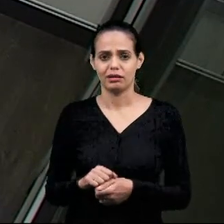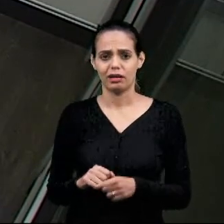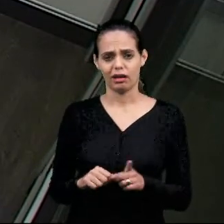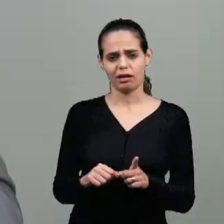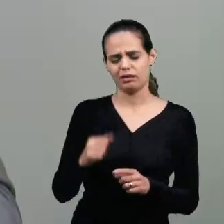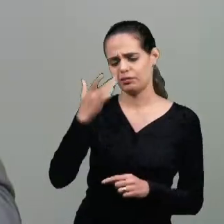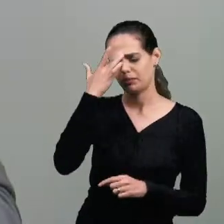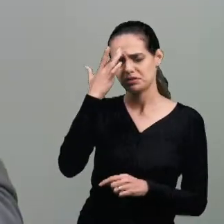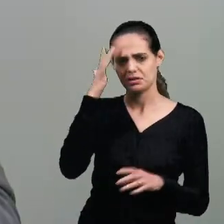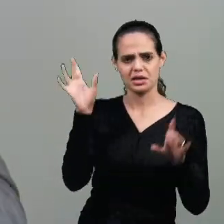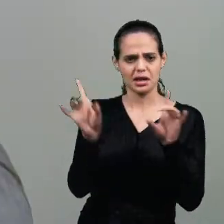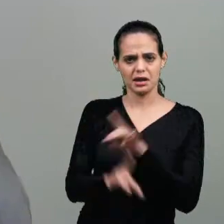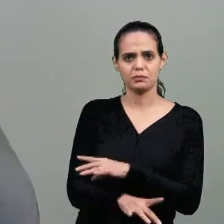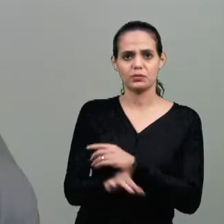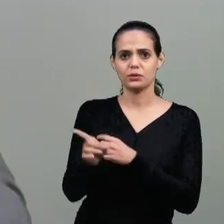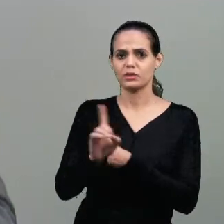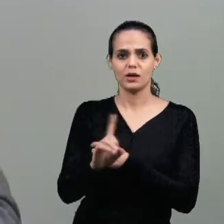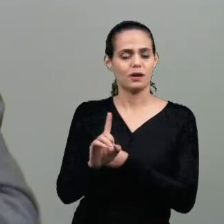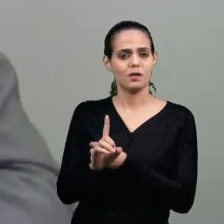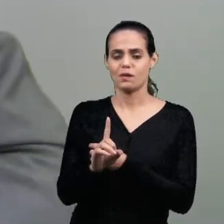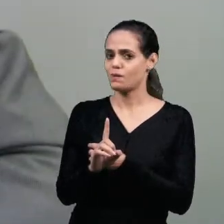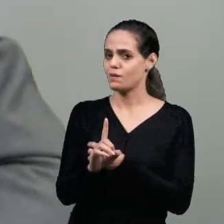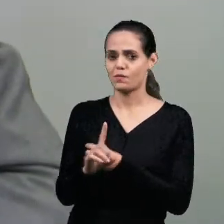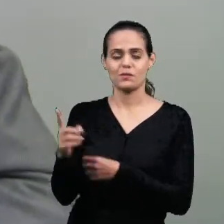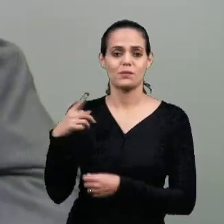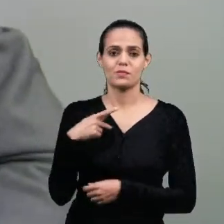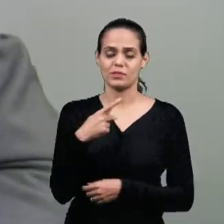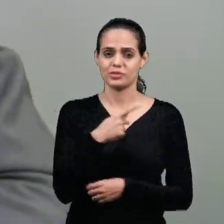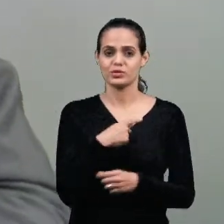que acabou ali. Não, o pastor leva essa luta com ele para